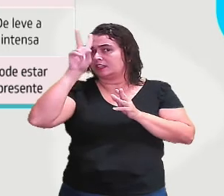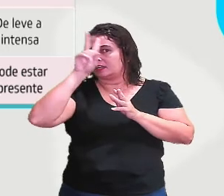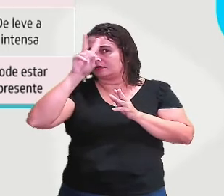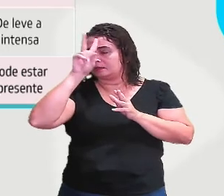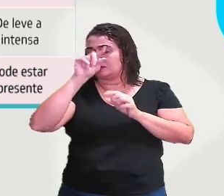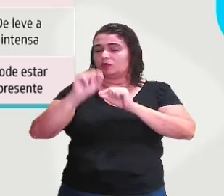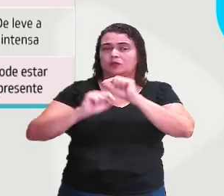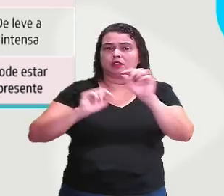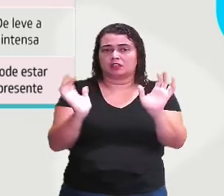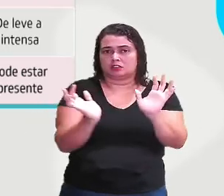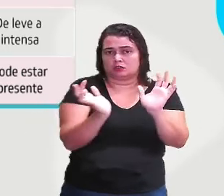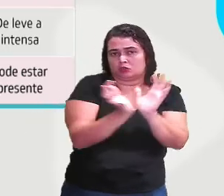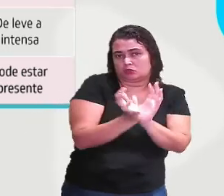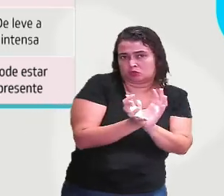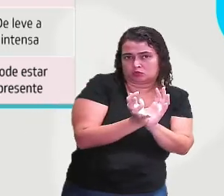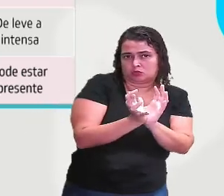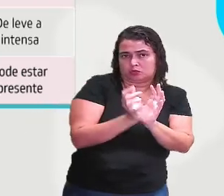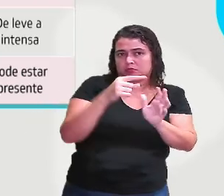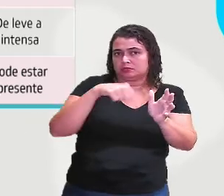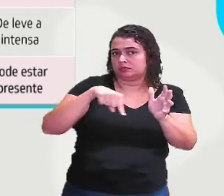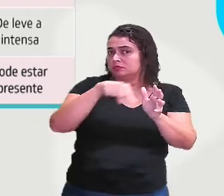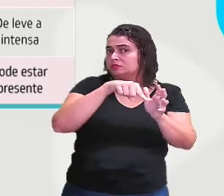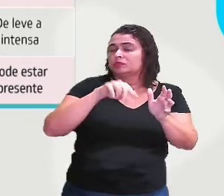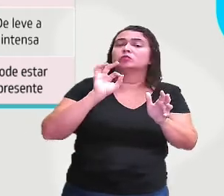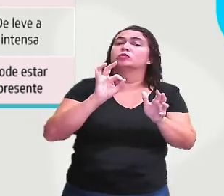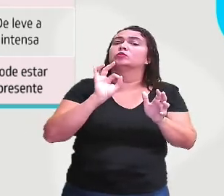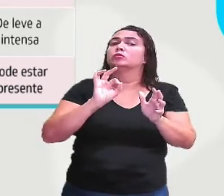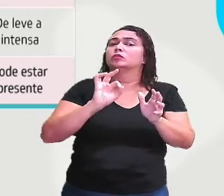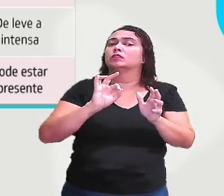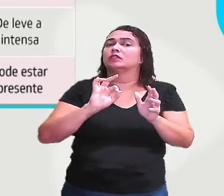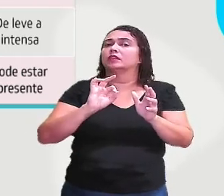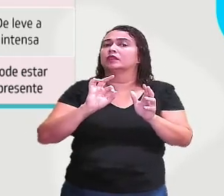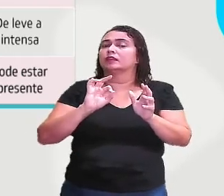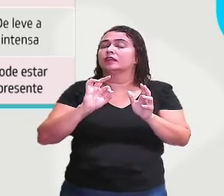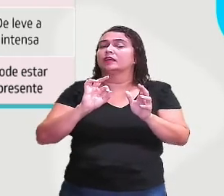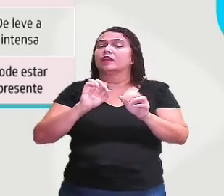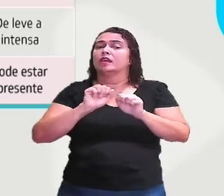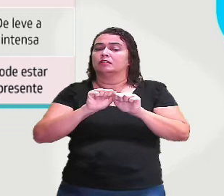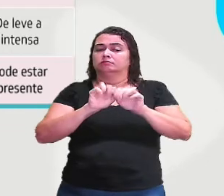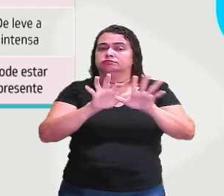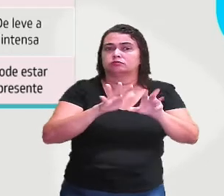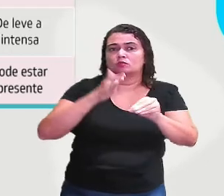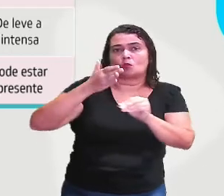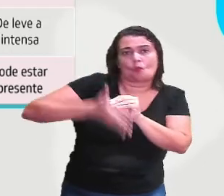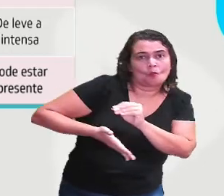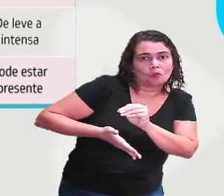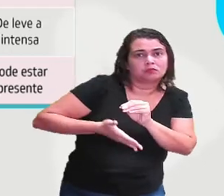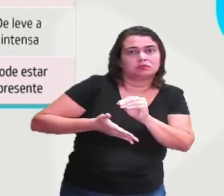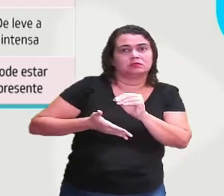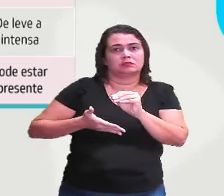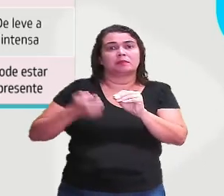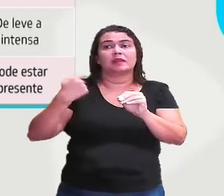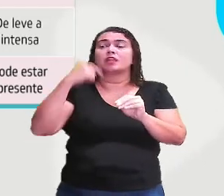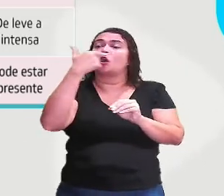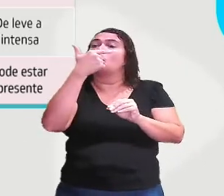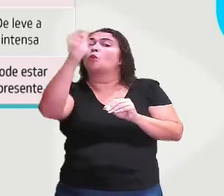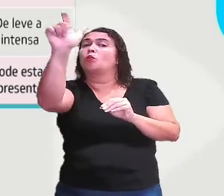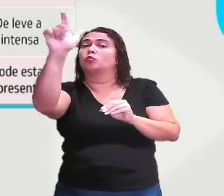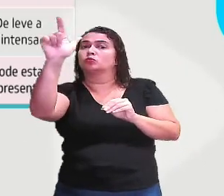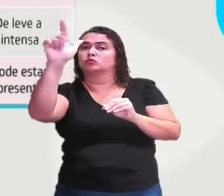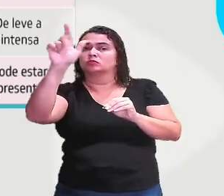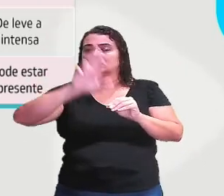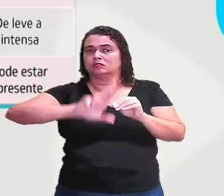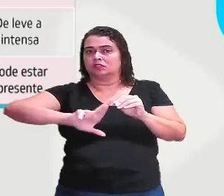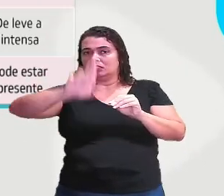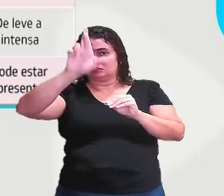grupo de quê? De viroses que a gente chama de contaminação ou de transmissão que indireta, tá? Eu preciso de um vetor. Quem é o